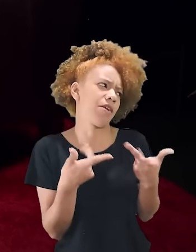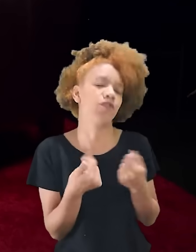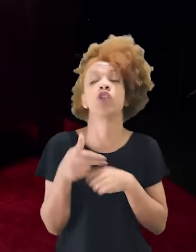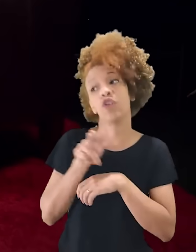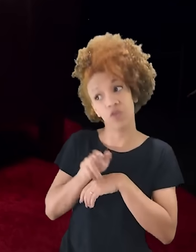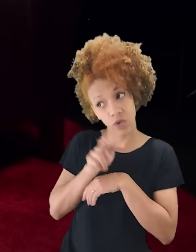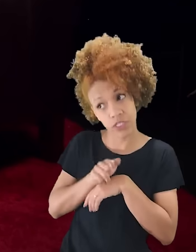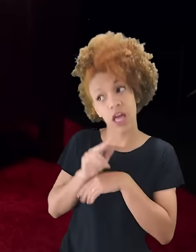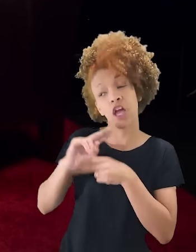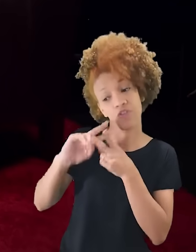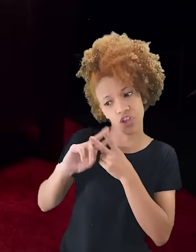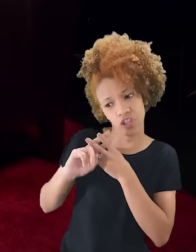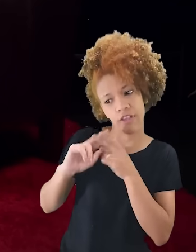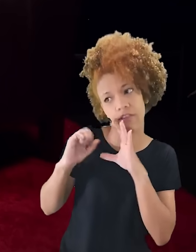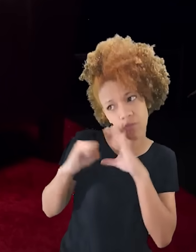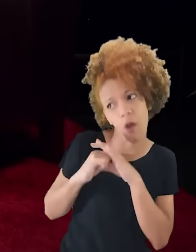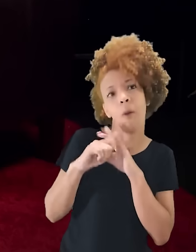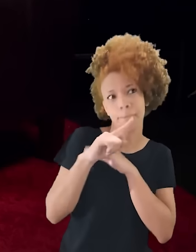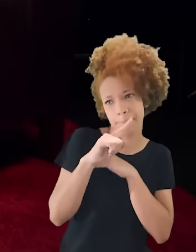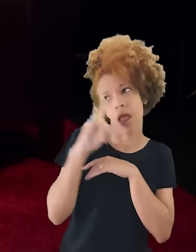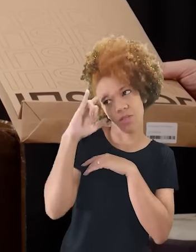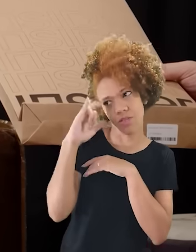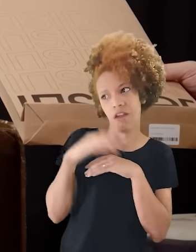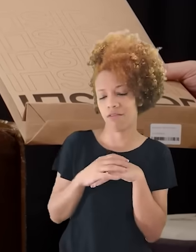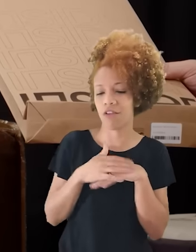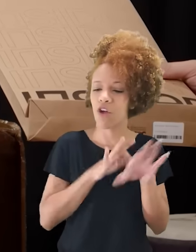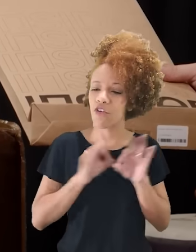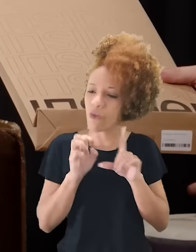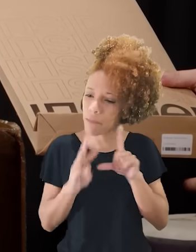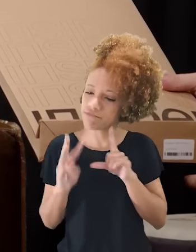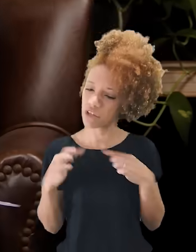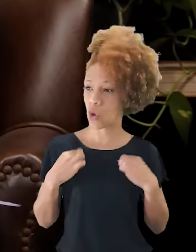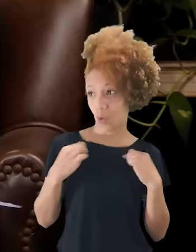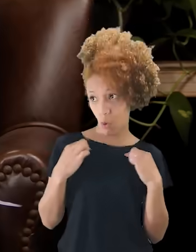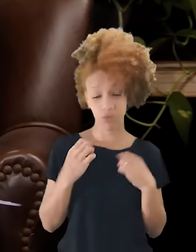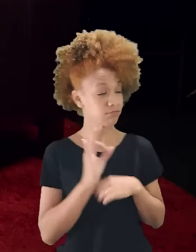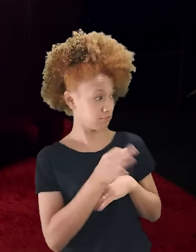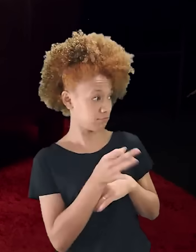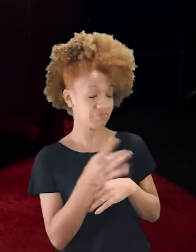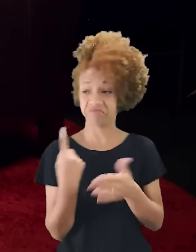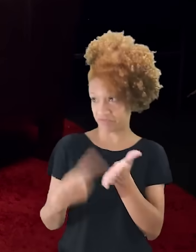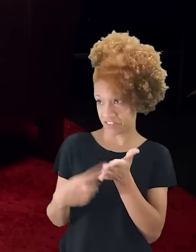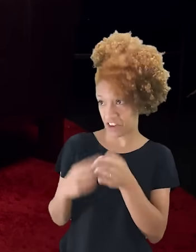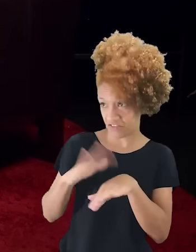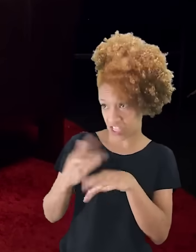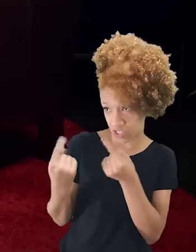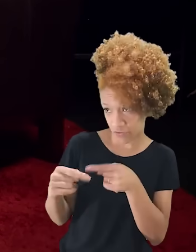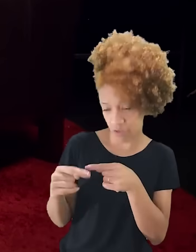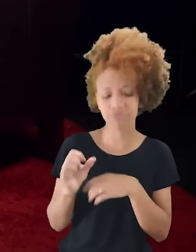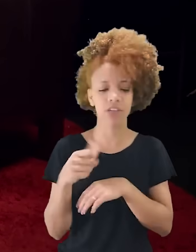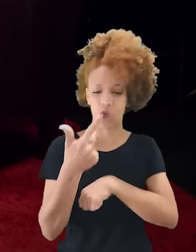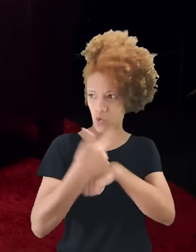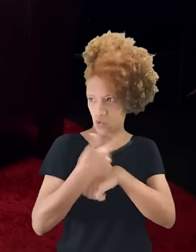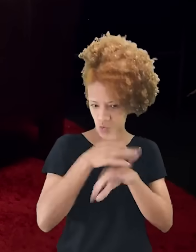vou usar e vou te marcar É mesmo é a eu vou montar um Fashion look Tá bom vamos fazer esse desafio pode se